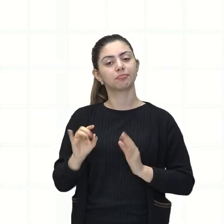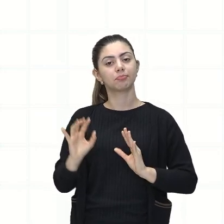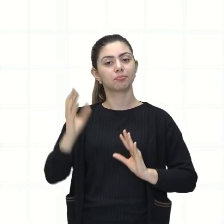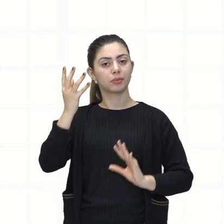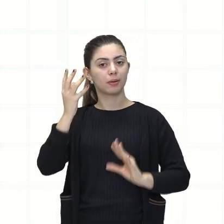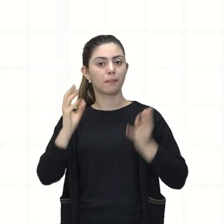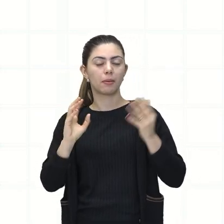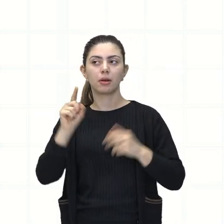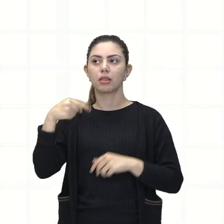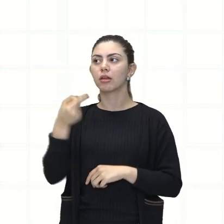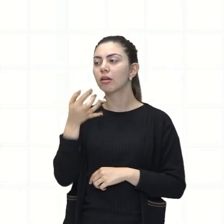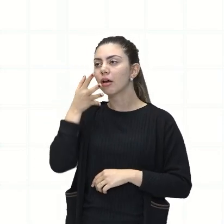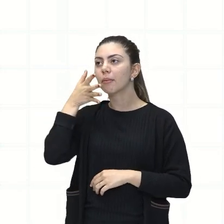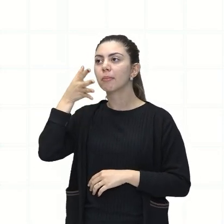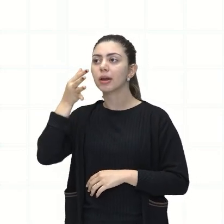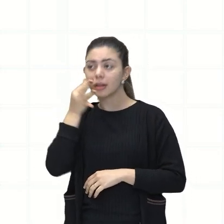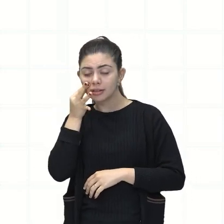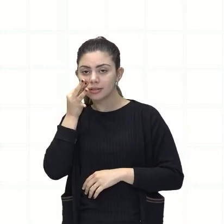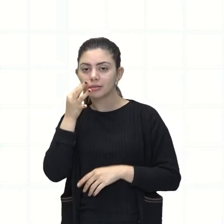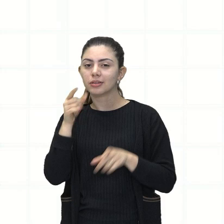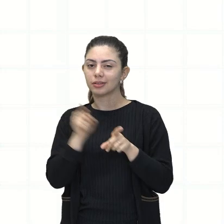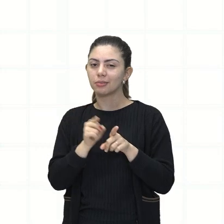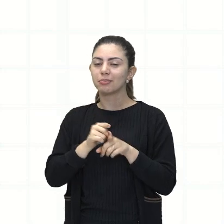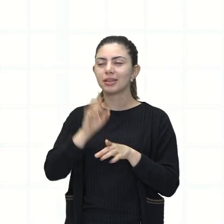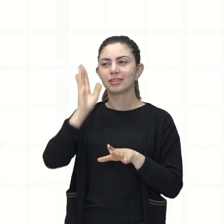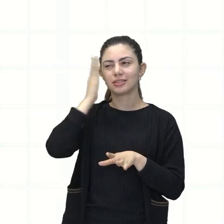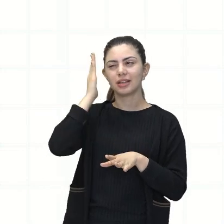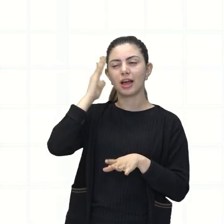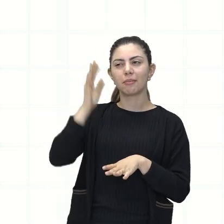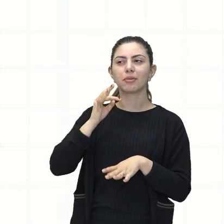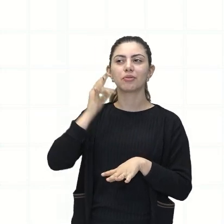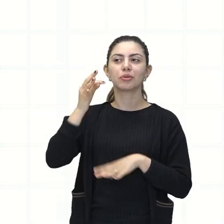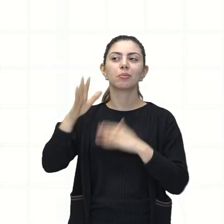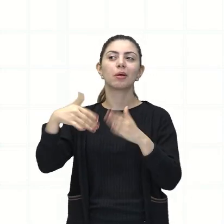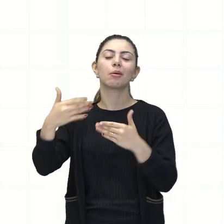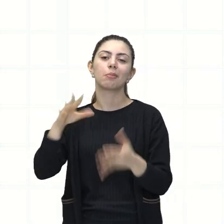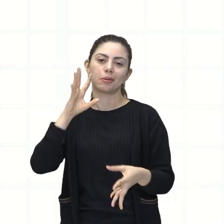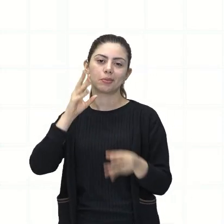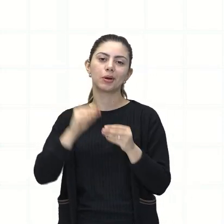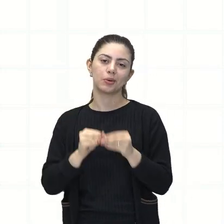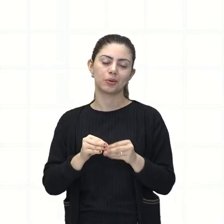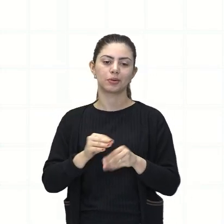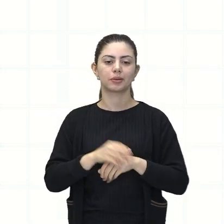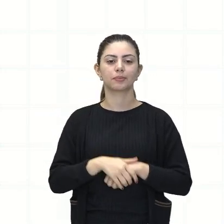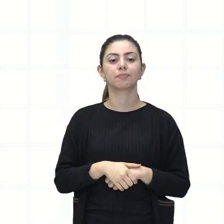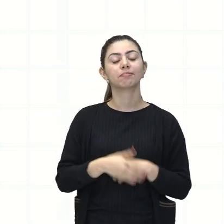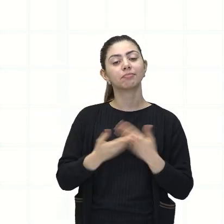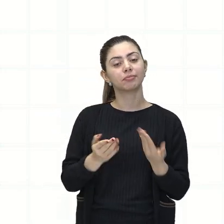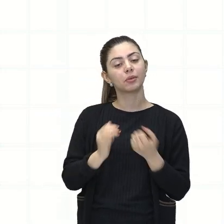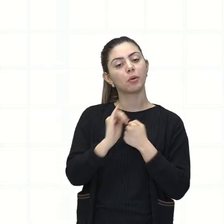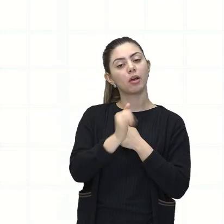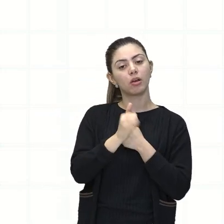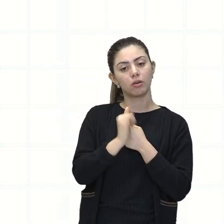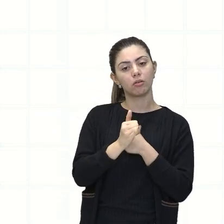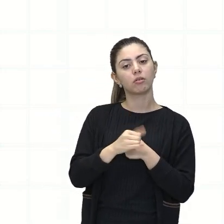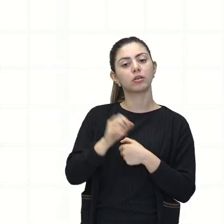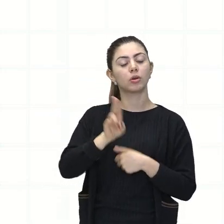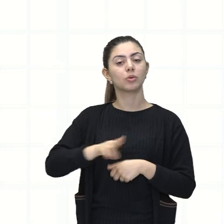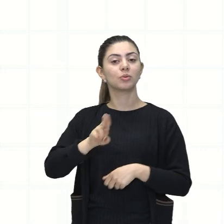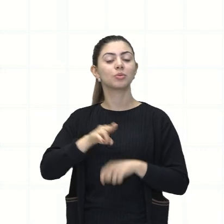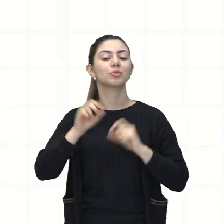nós presenciamos e até prevemos o desenrolar dos fatos. A crônica também se utiliza